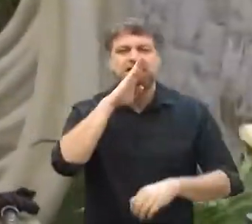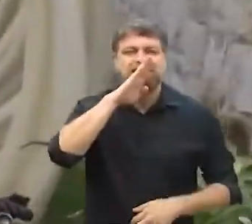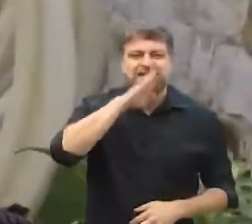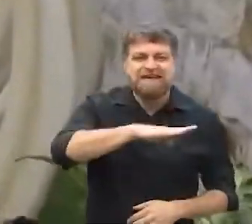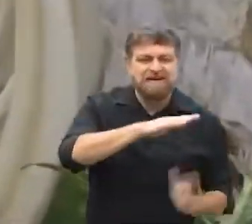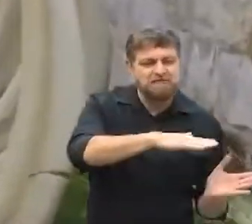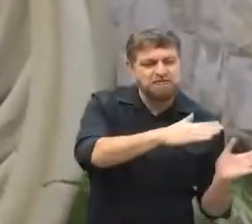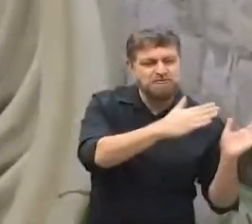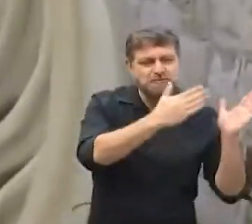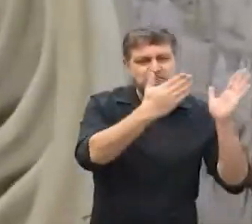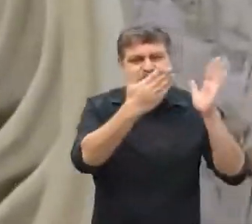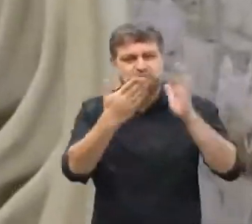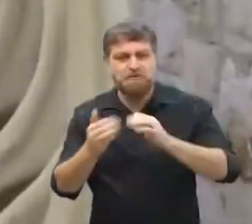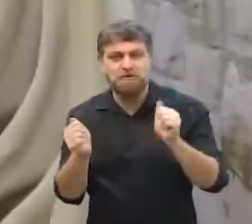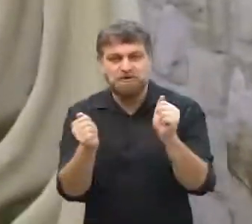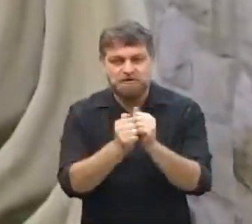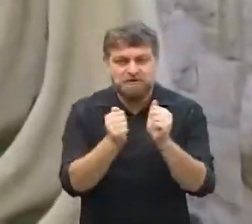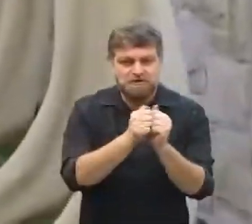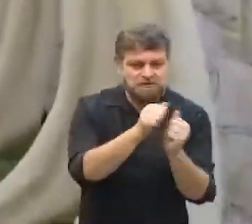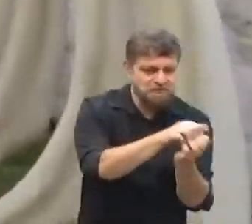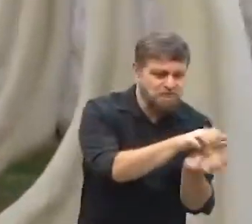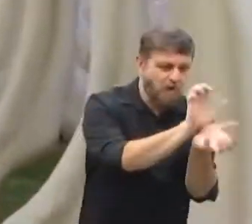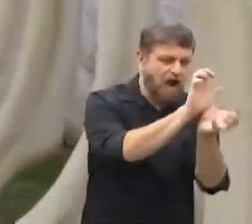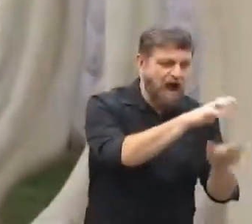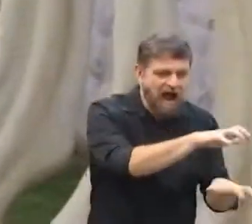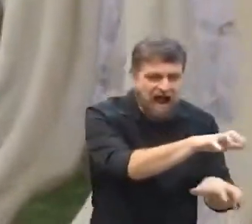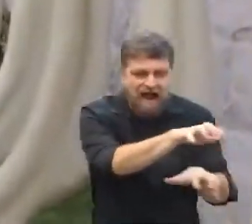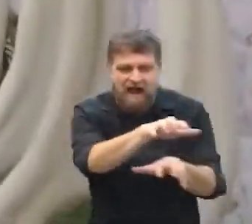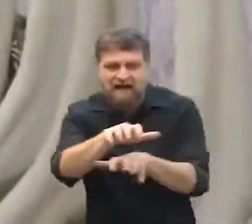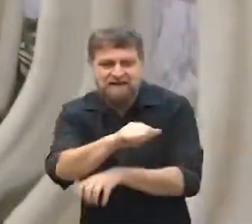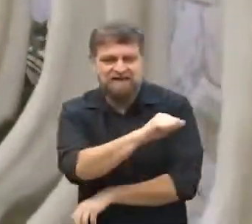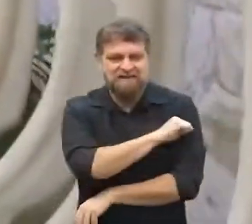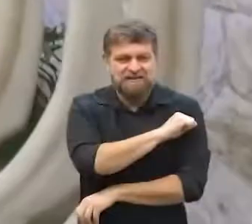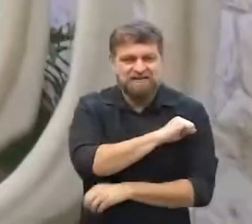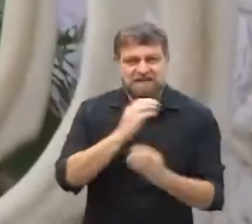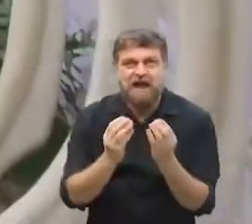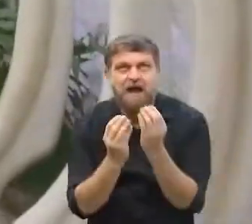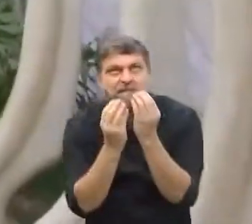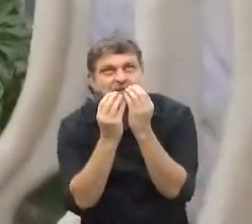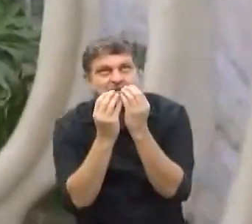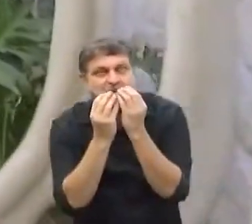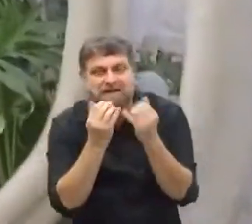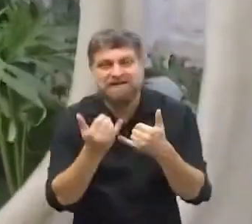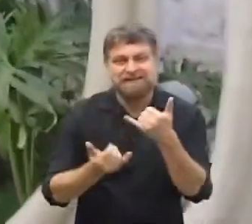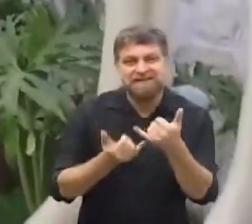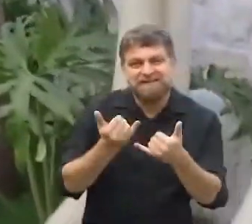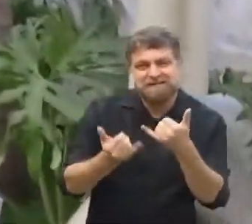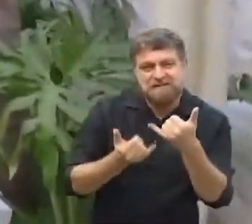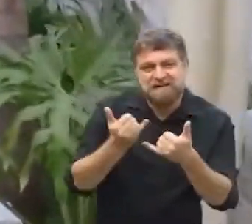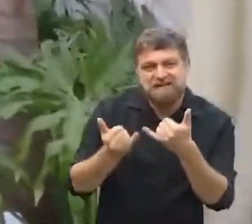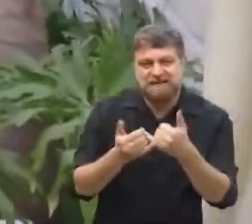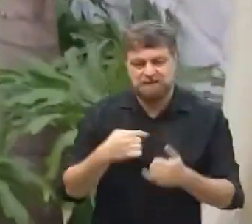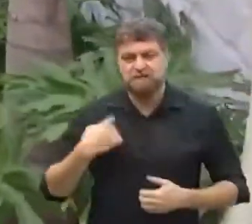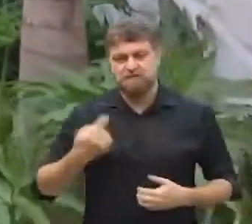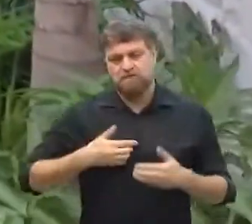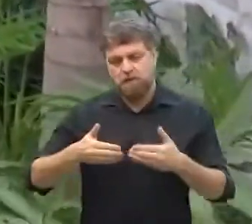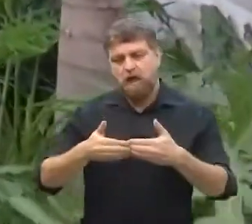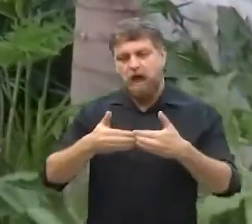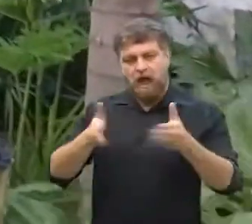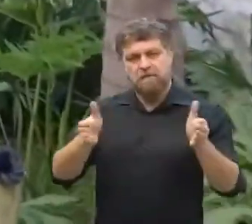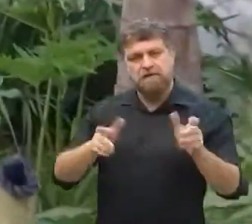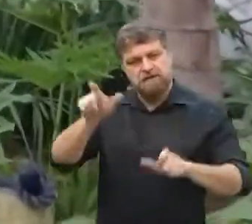aí se divertindo no meio desses dinossauros, lanchando, brincando. Vamos abrir